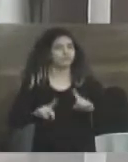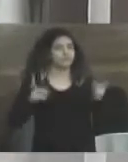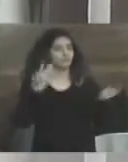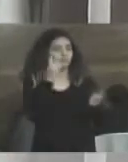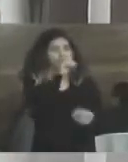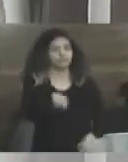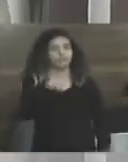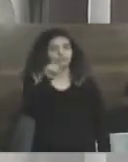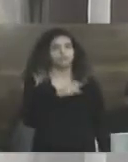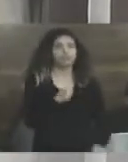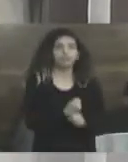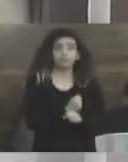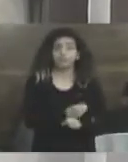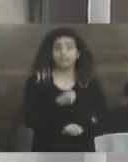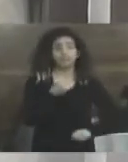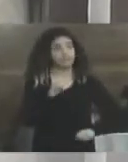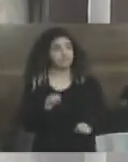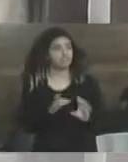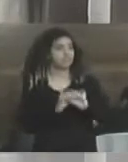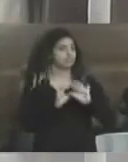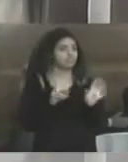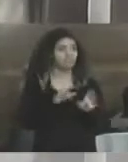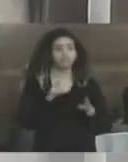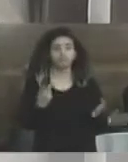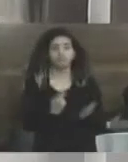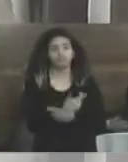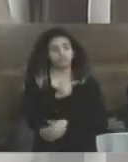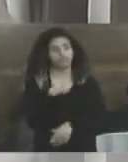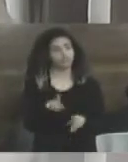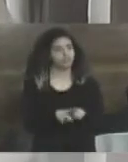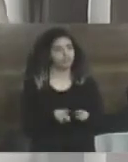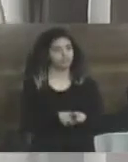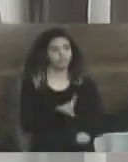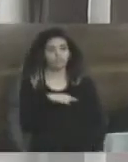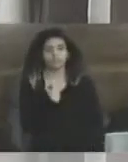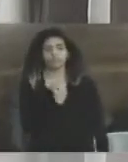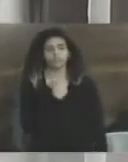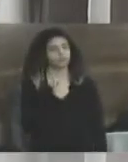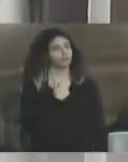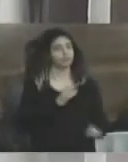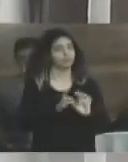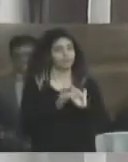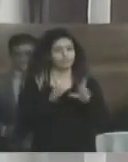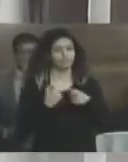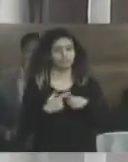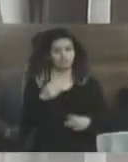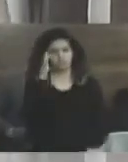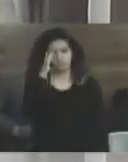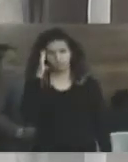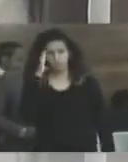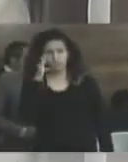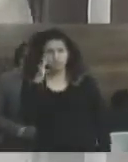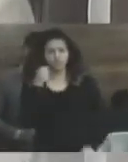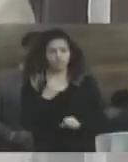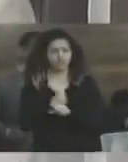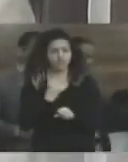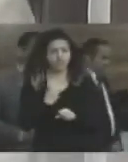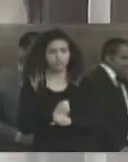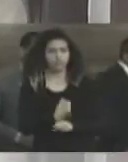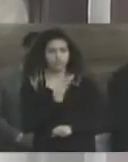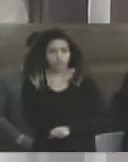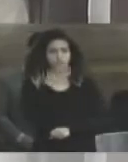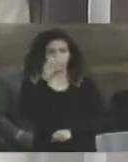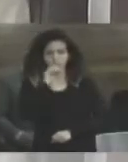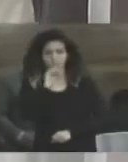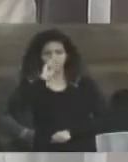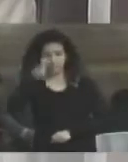pega, vai acontecer aqui no Estaleiro Brasfel, e nós não podemos deixar, porque você imagina, para você construir 40 mil toneladas